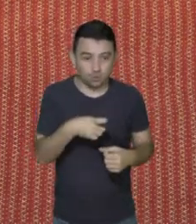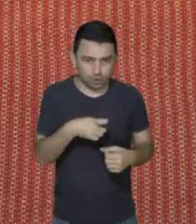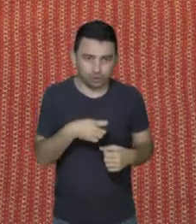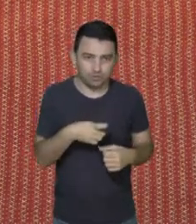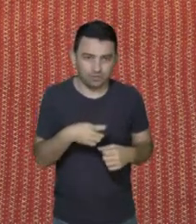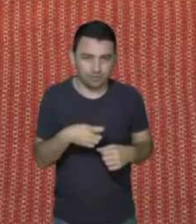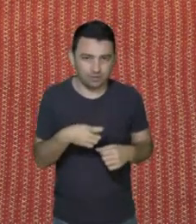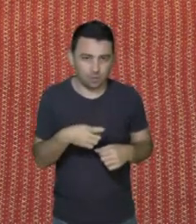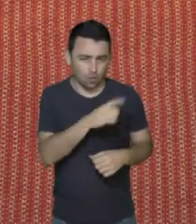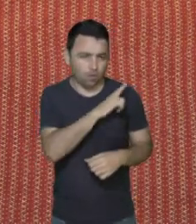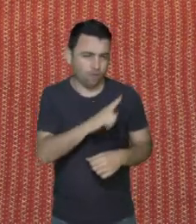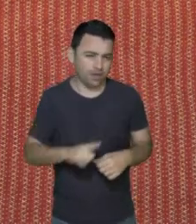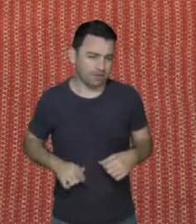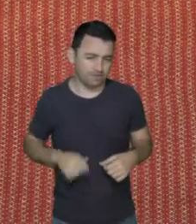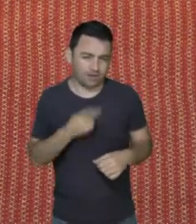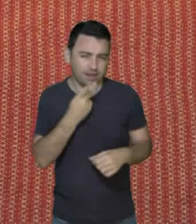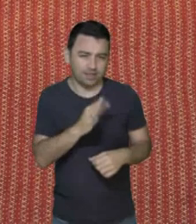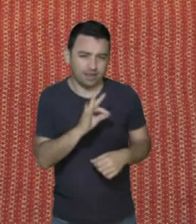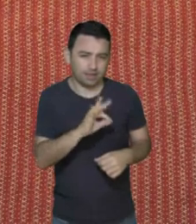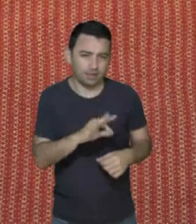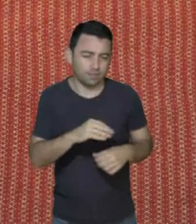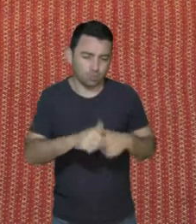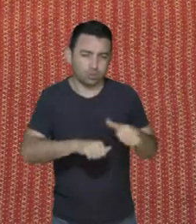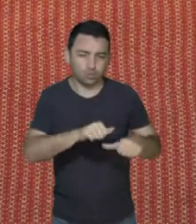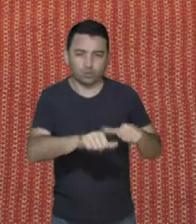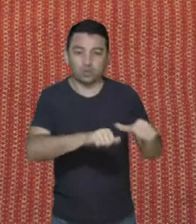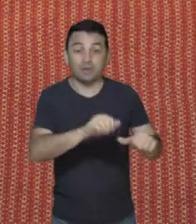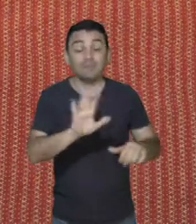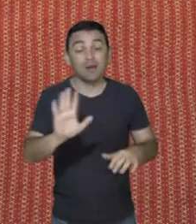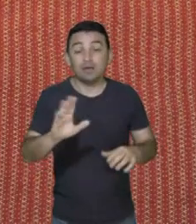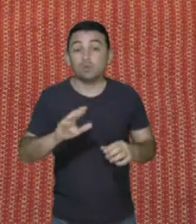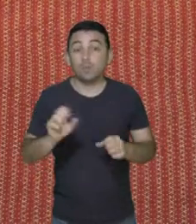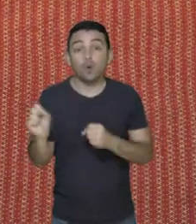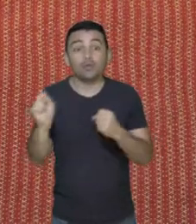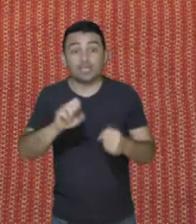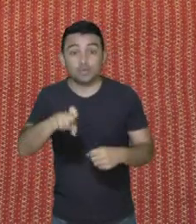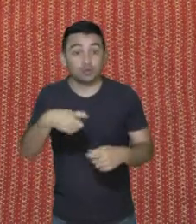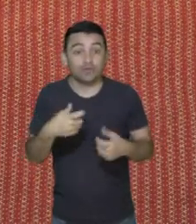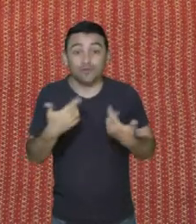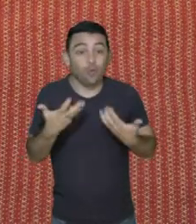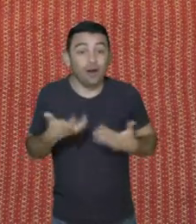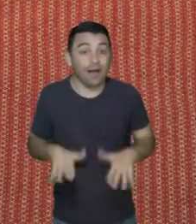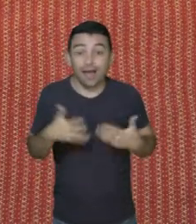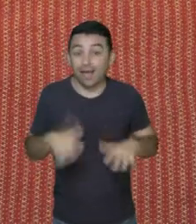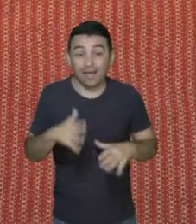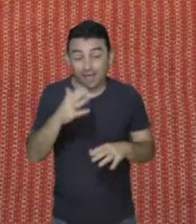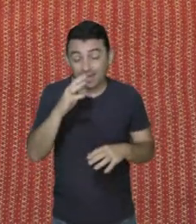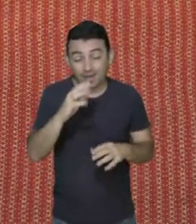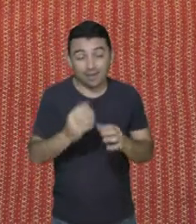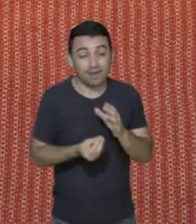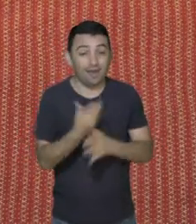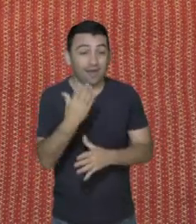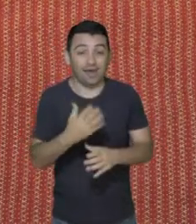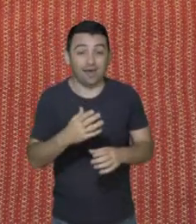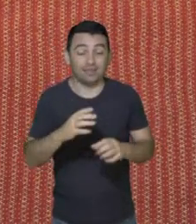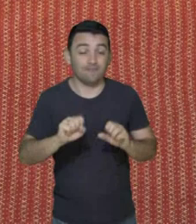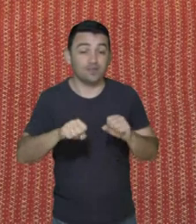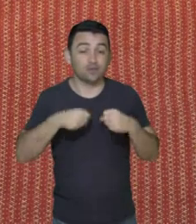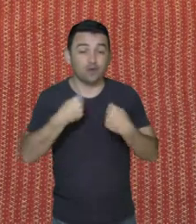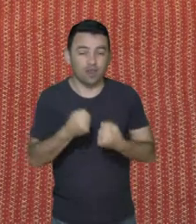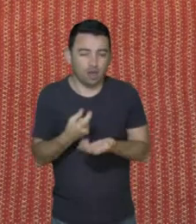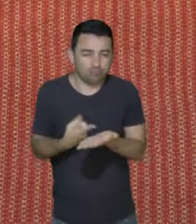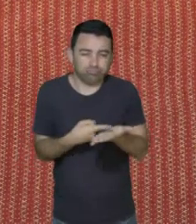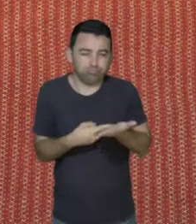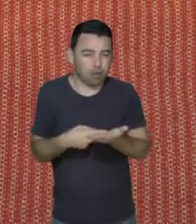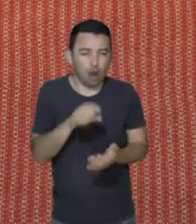de governos, porque governos passam, mas o poder executivo não queria criar a defensoria, tinha aquele acordo com a OAB